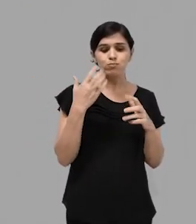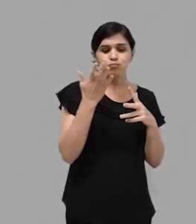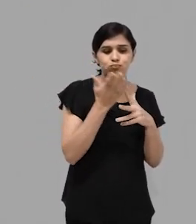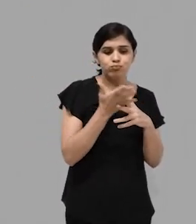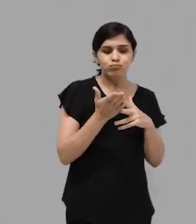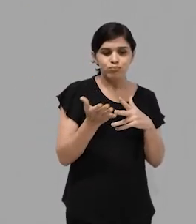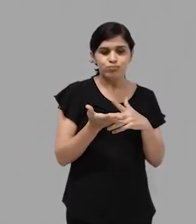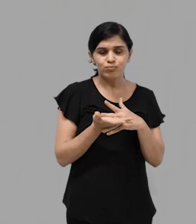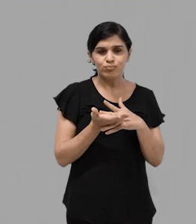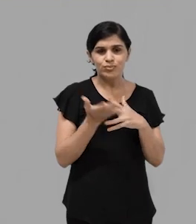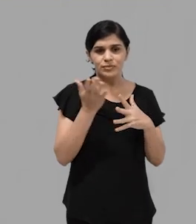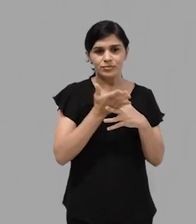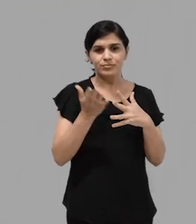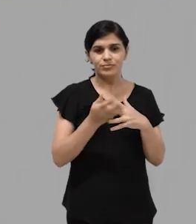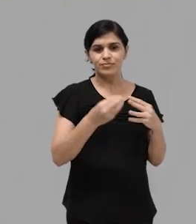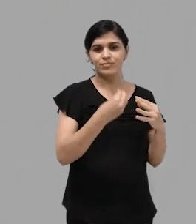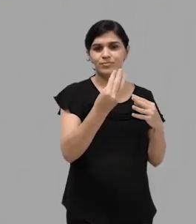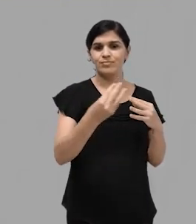exemplo, tenha maior